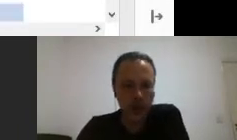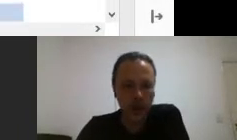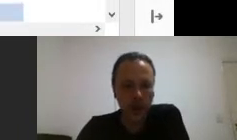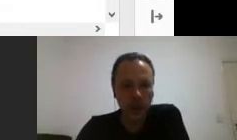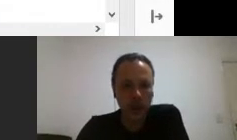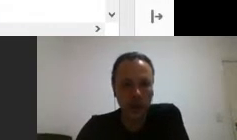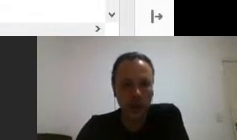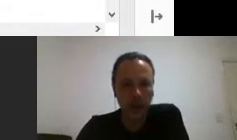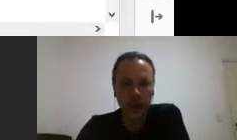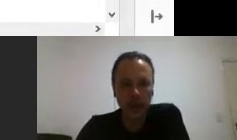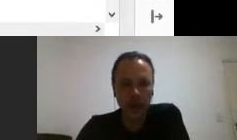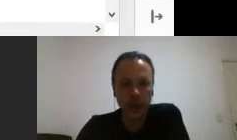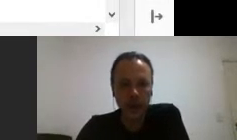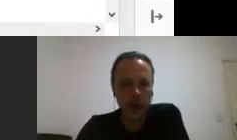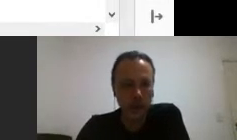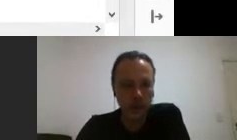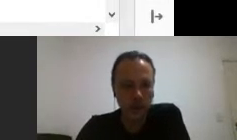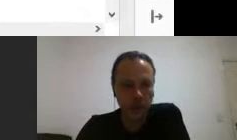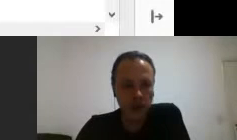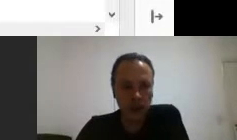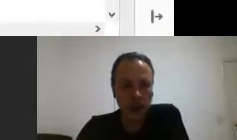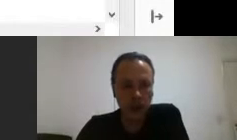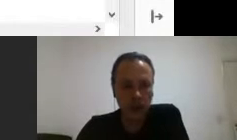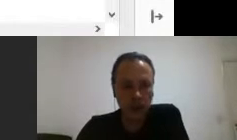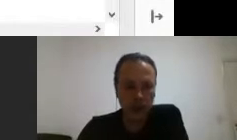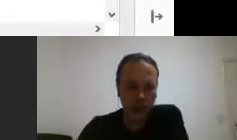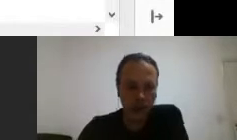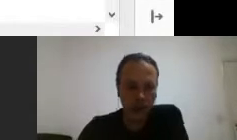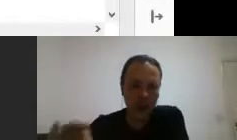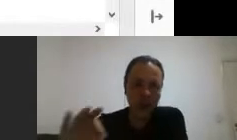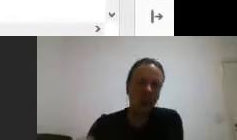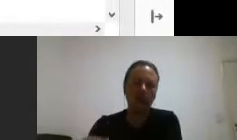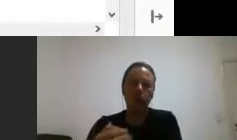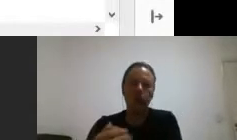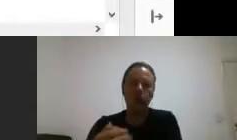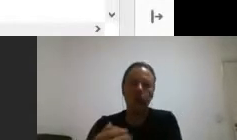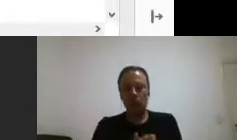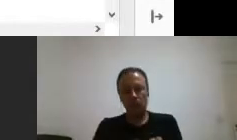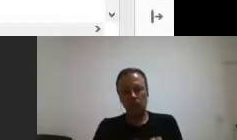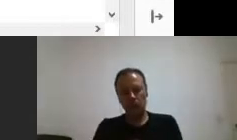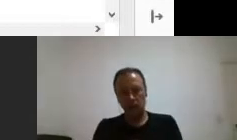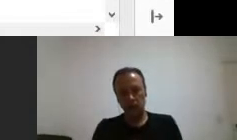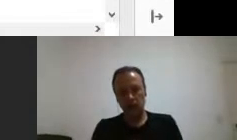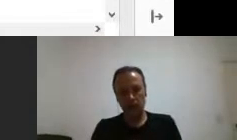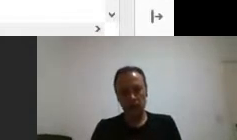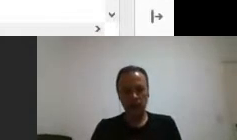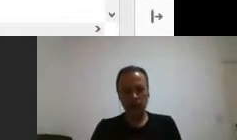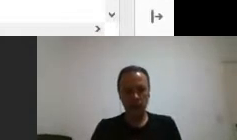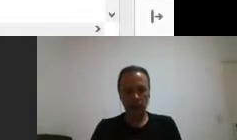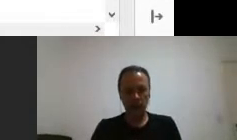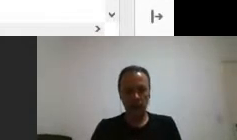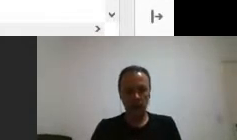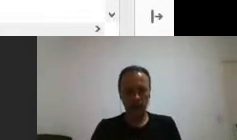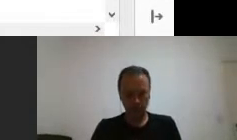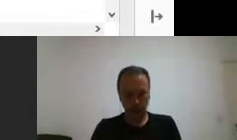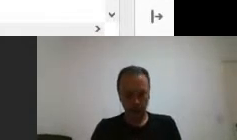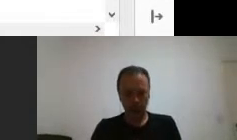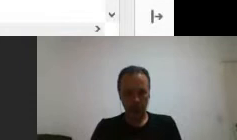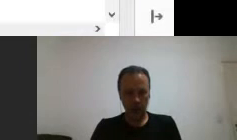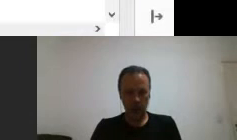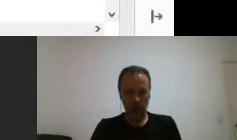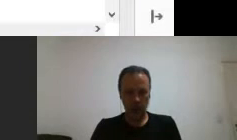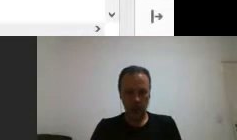enfim. Ainda assim, né, isso aqui é outra coisa importante que eu gostaria que vocês anotassem aí